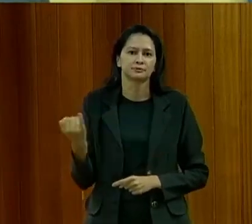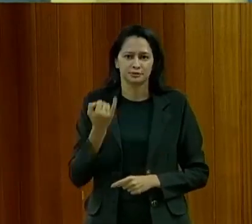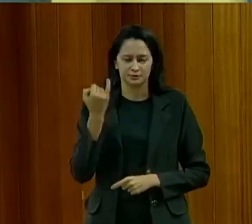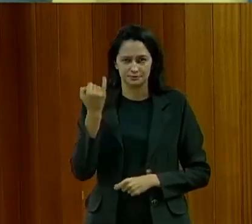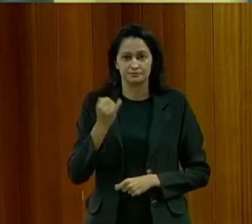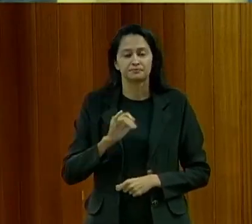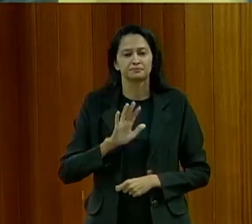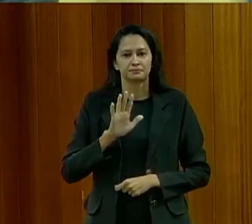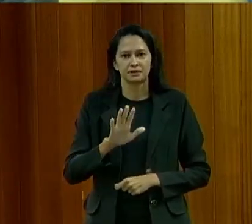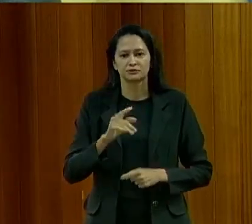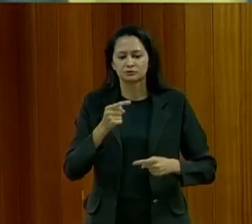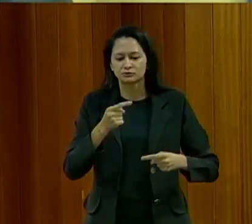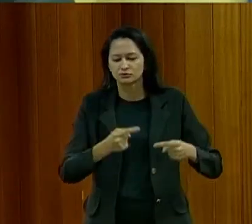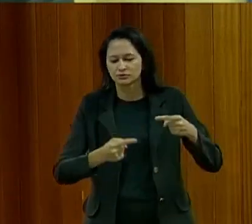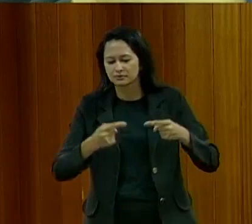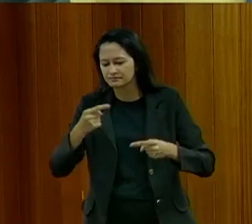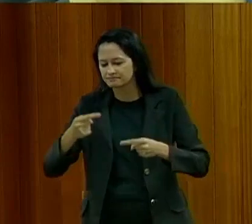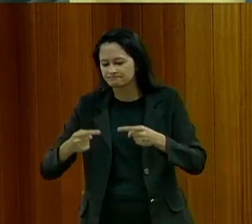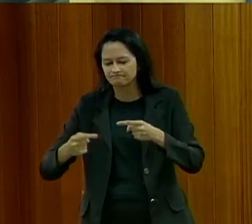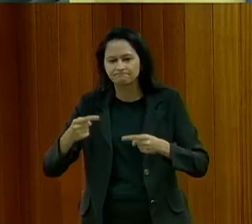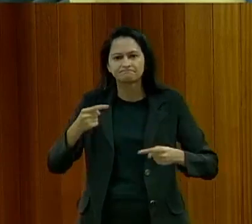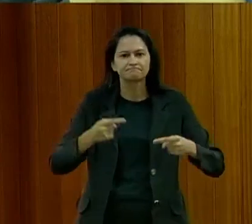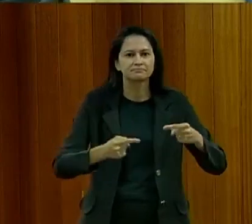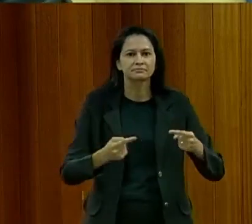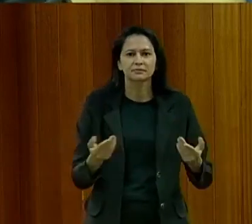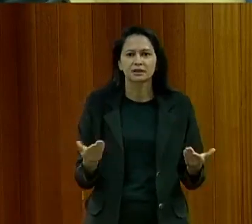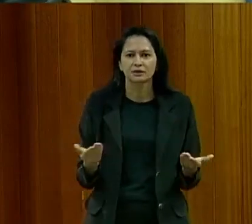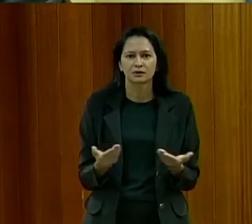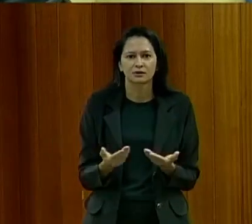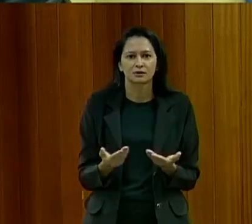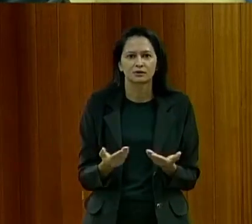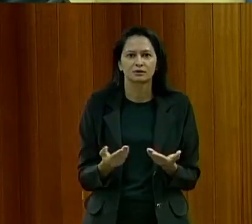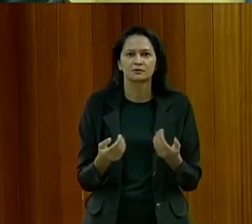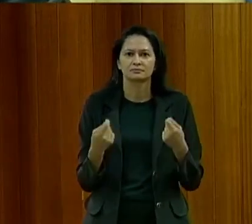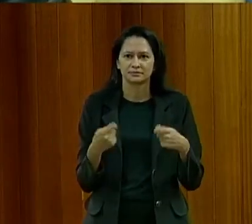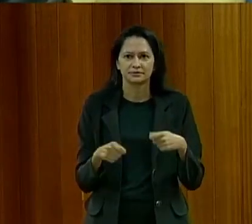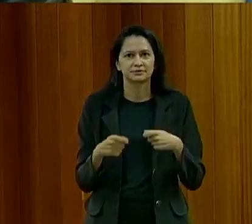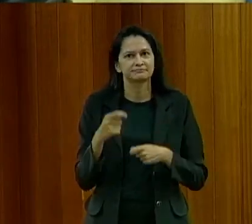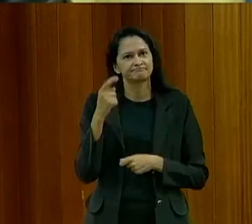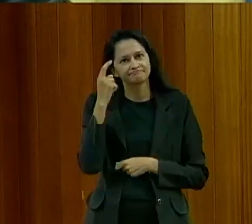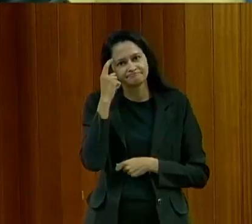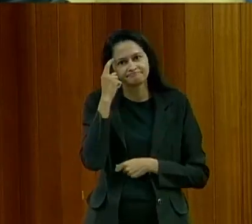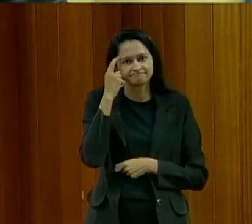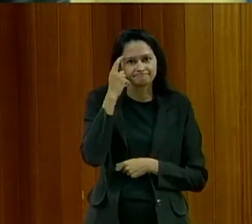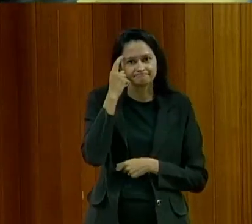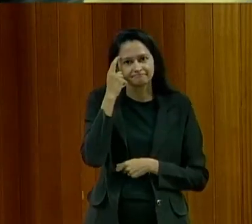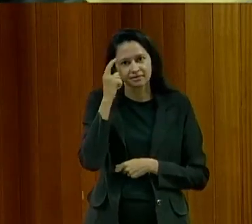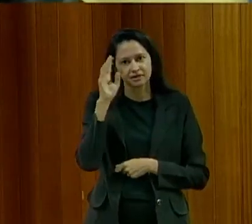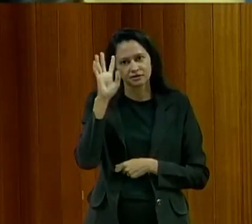eu acho que deve repensar essa casa, viu, presidente? Muito obrigado.